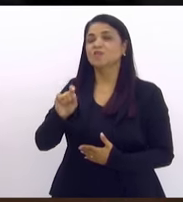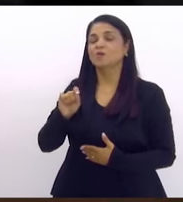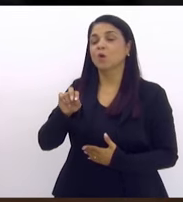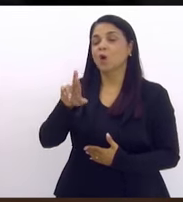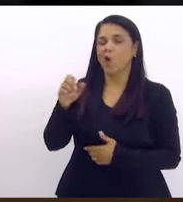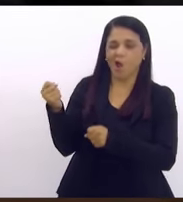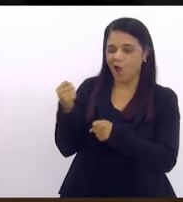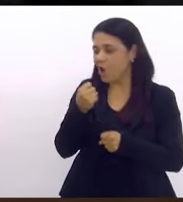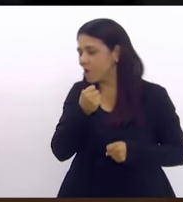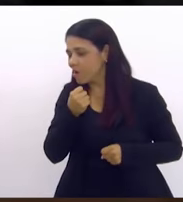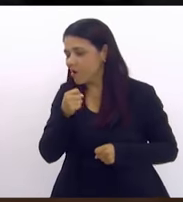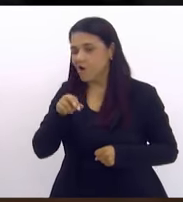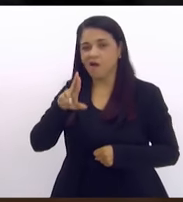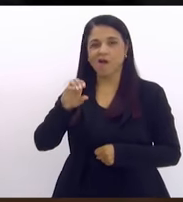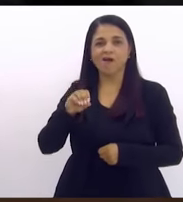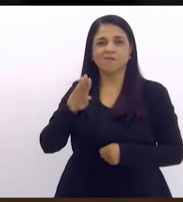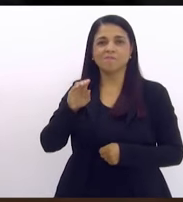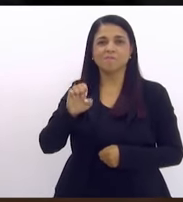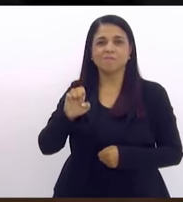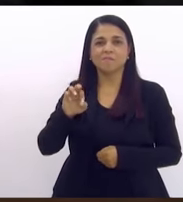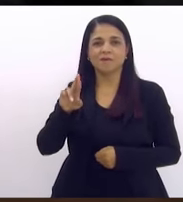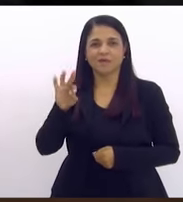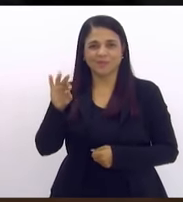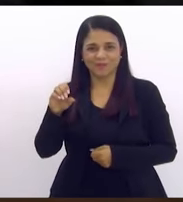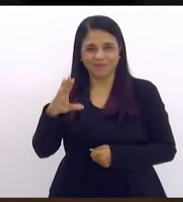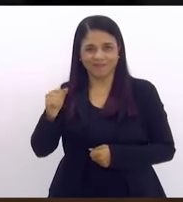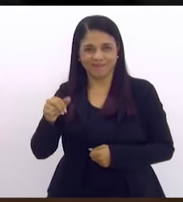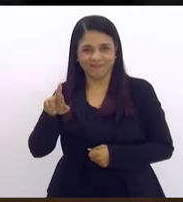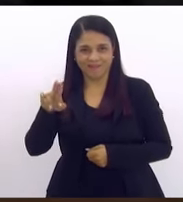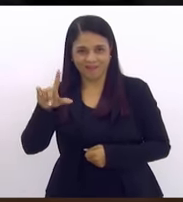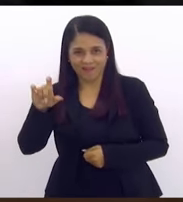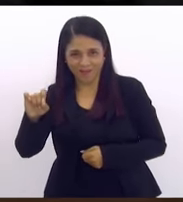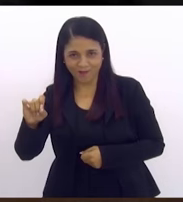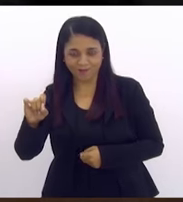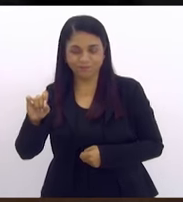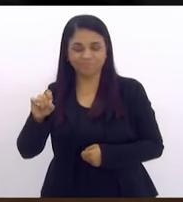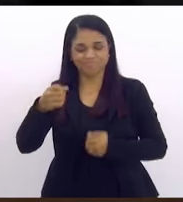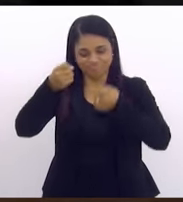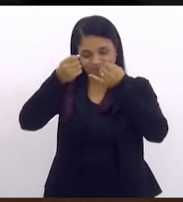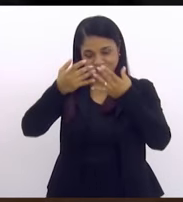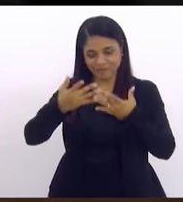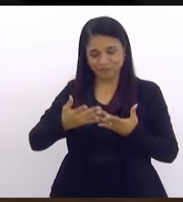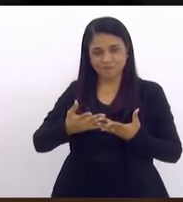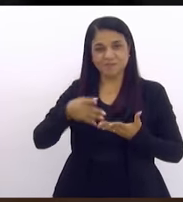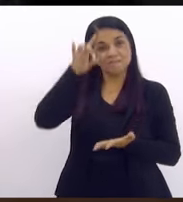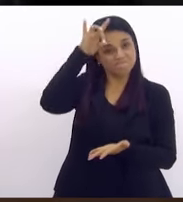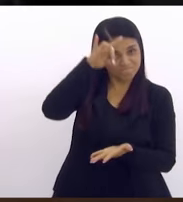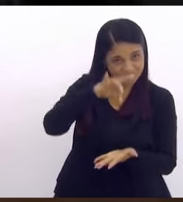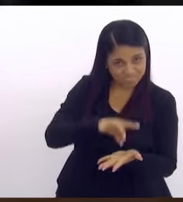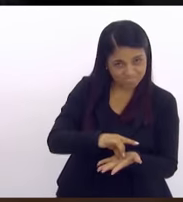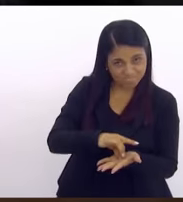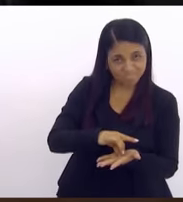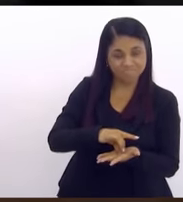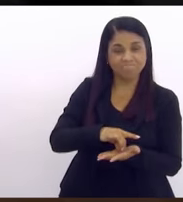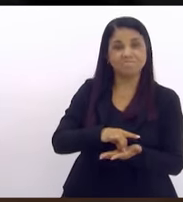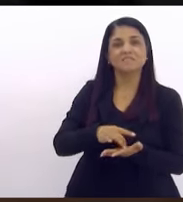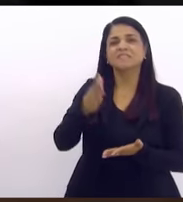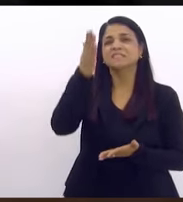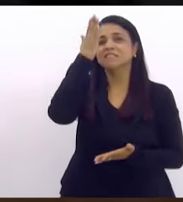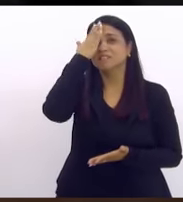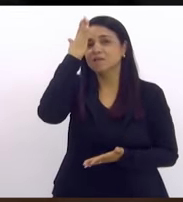incrível precisão singela e ao mesmo tempo sofisticadamente afirma é preciso saber